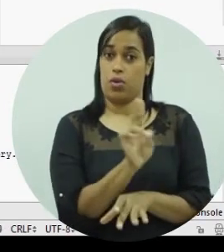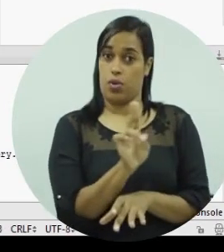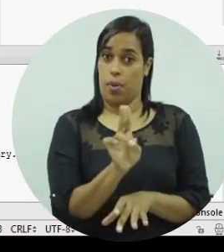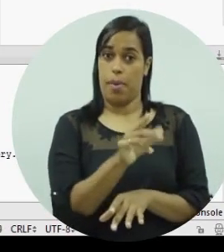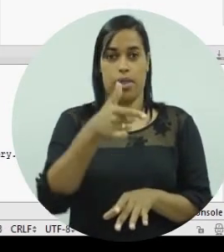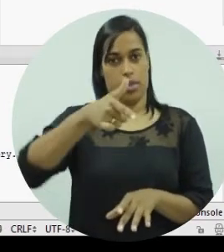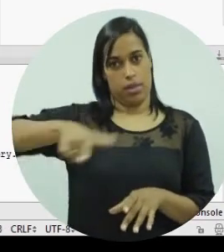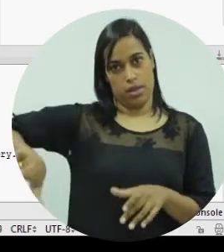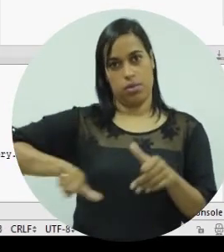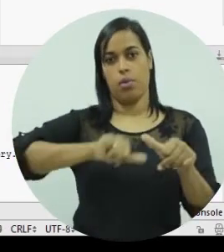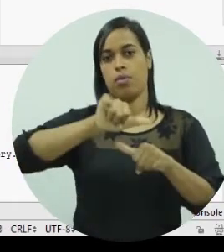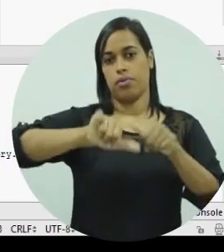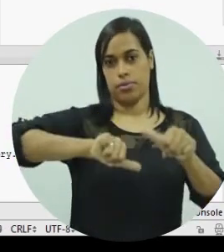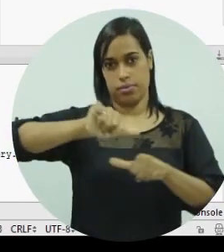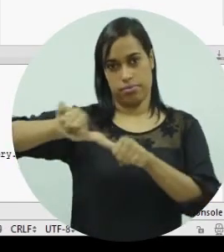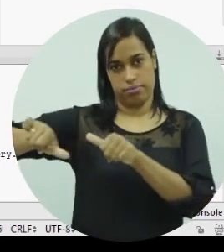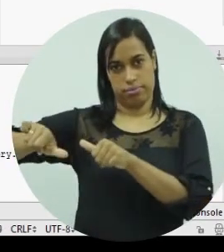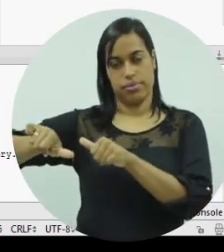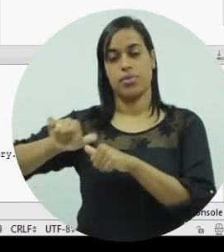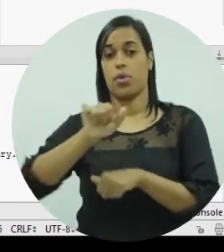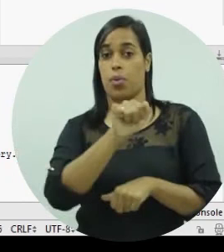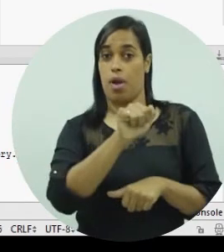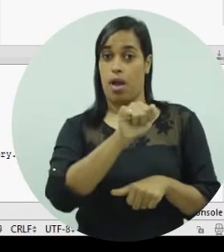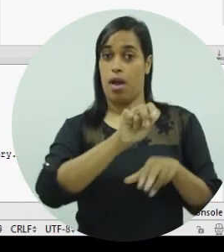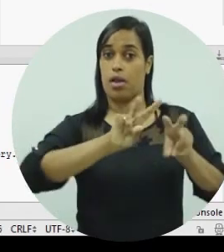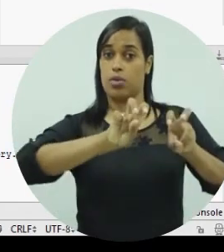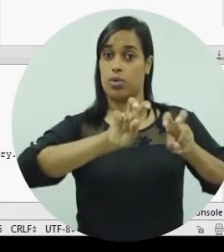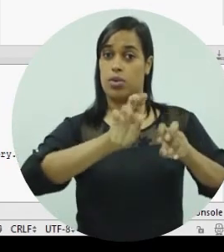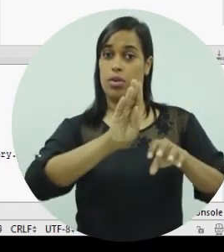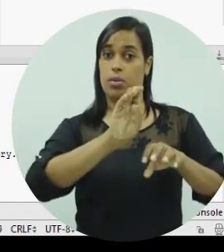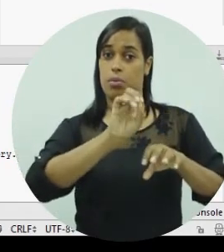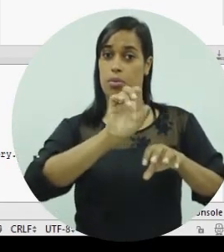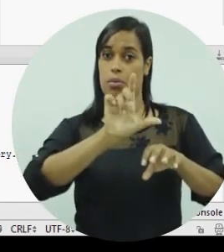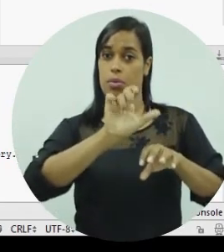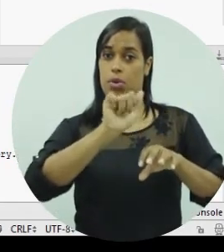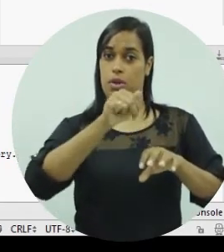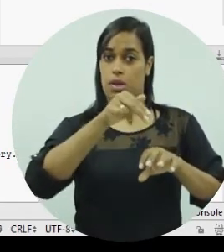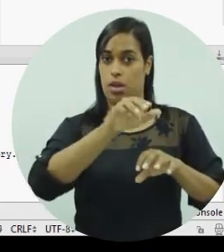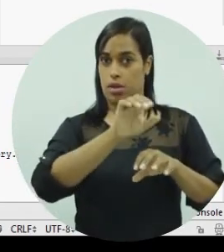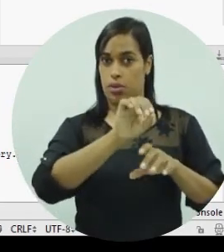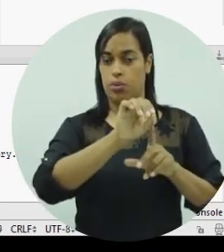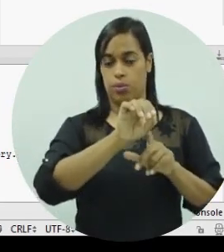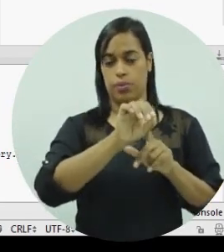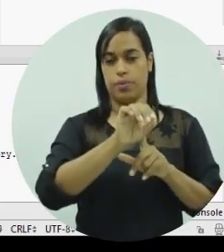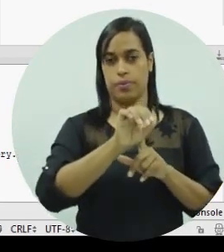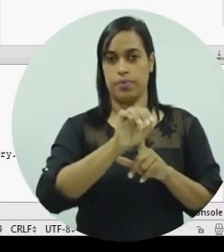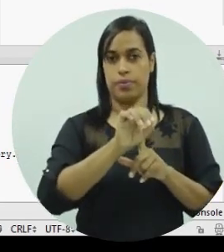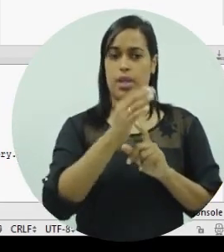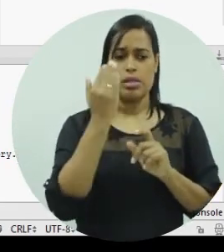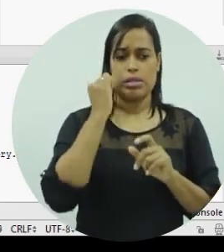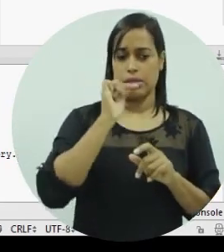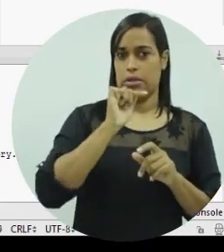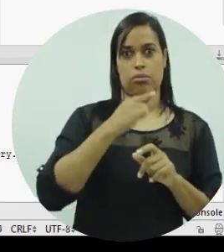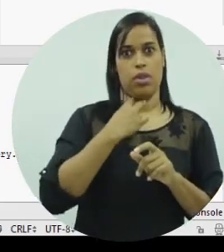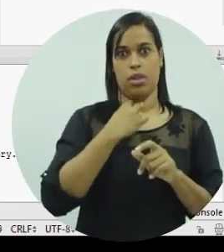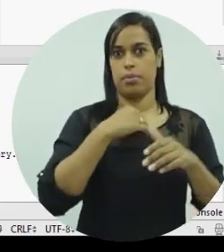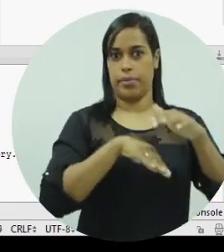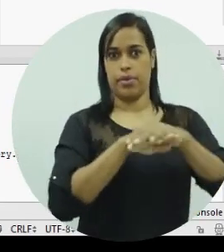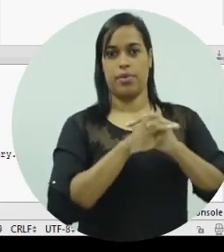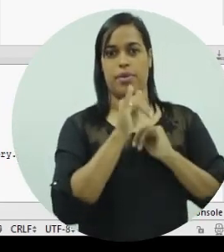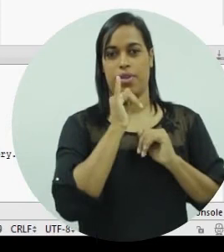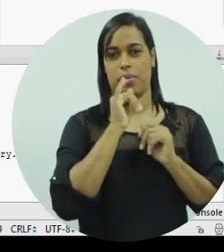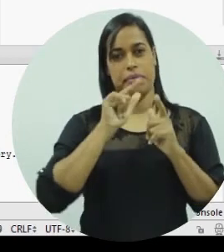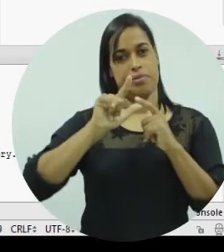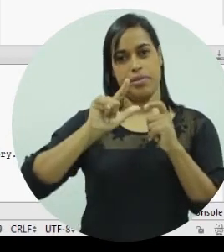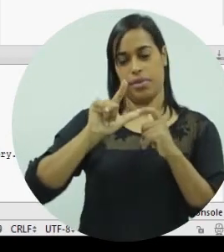variável com A do tipo booleano. Então, ele sabe que ele não vai poder guardar uma letra, ou ele não vai poder